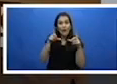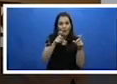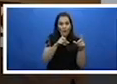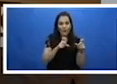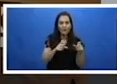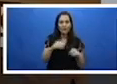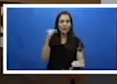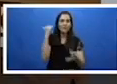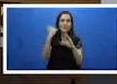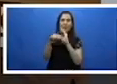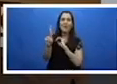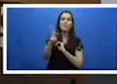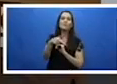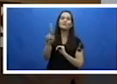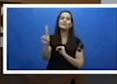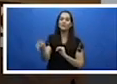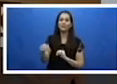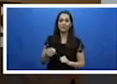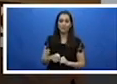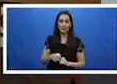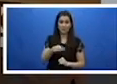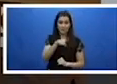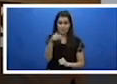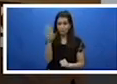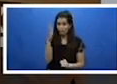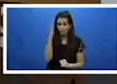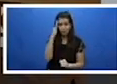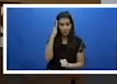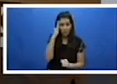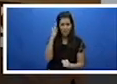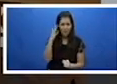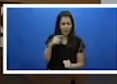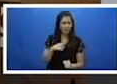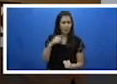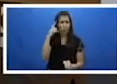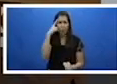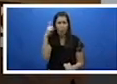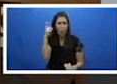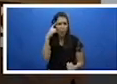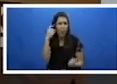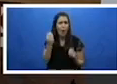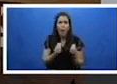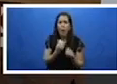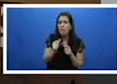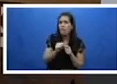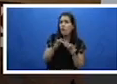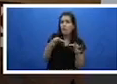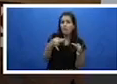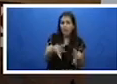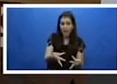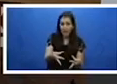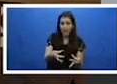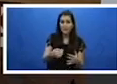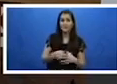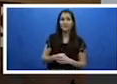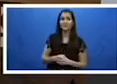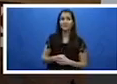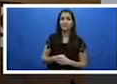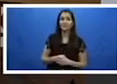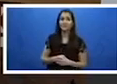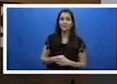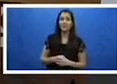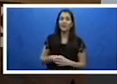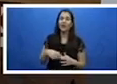nítida, envie para sua professora. Se você não entender, tiver alguma dúvida, como fazer esse final,